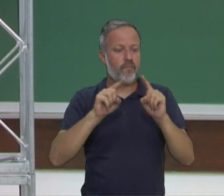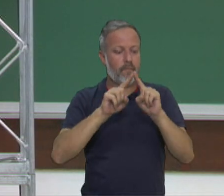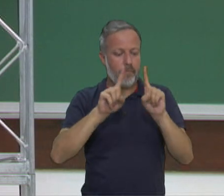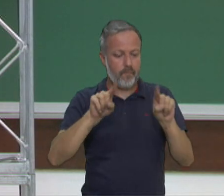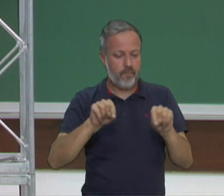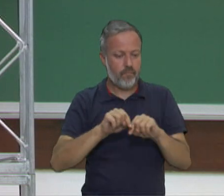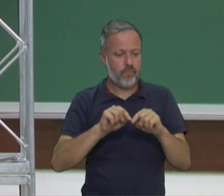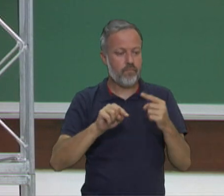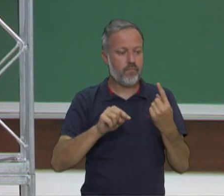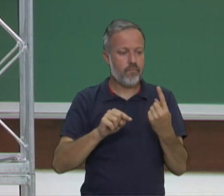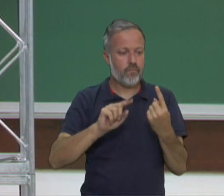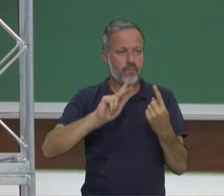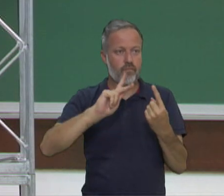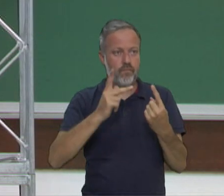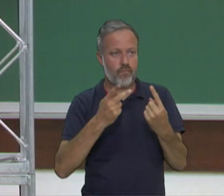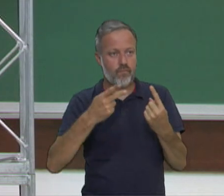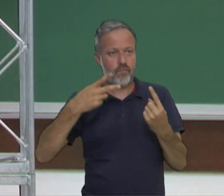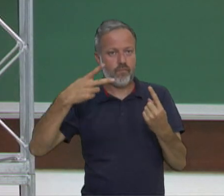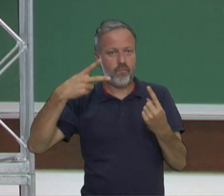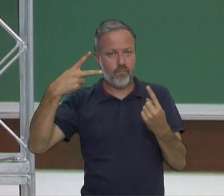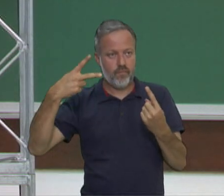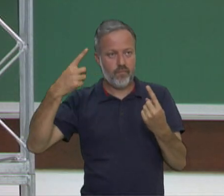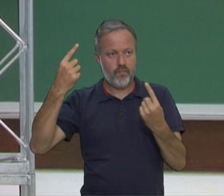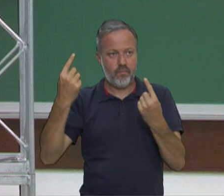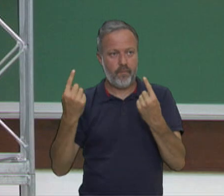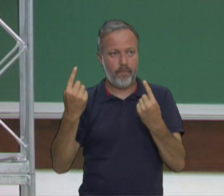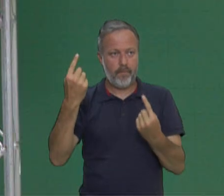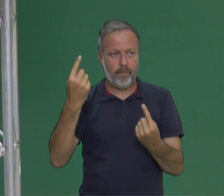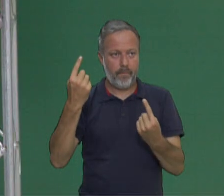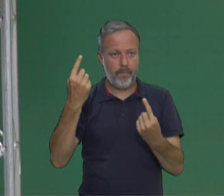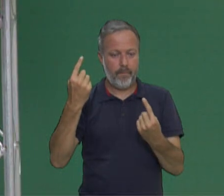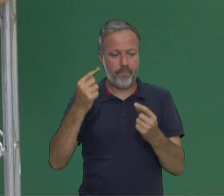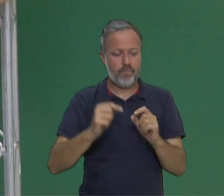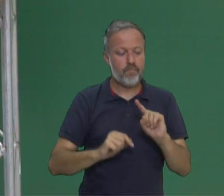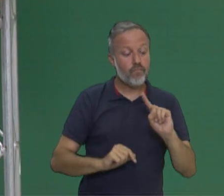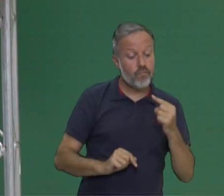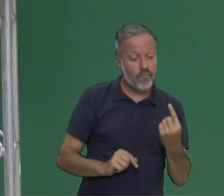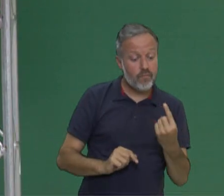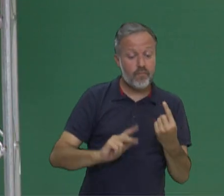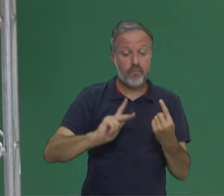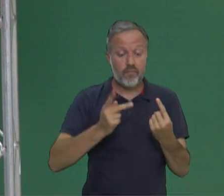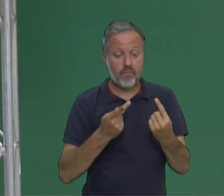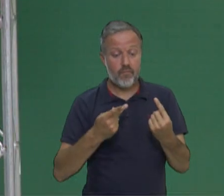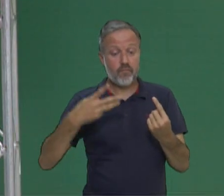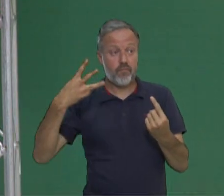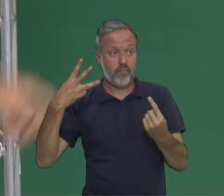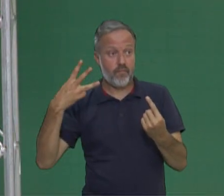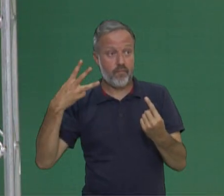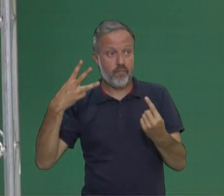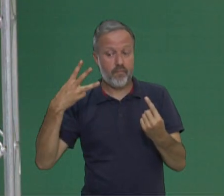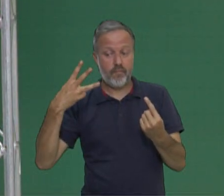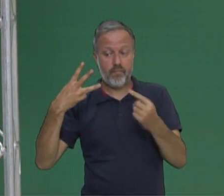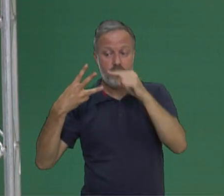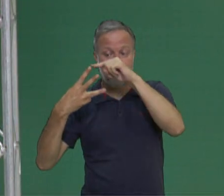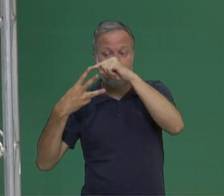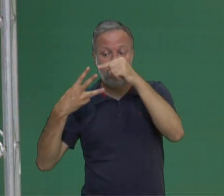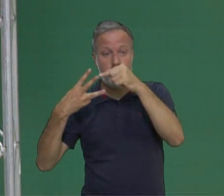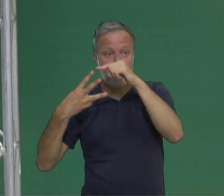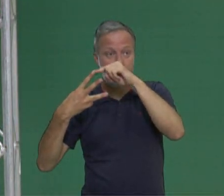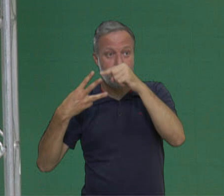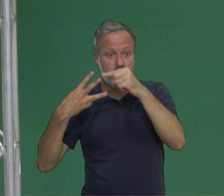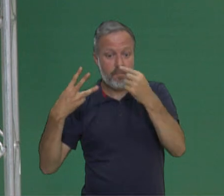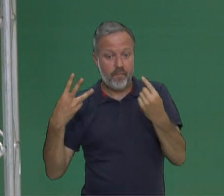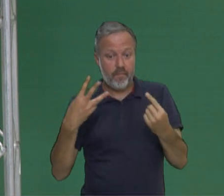Massa 2 e 1 próton, tem 1 nêutron. Massa 3 e 1 próton, 2 nêutrons.